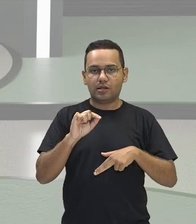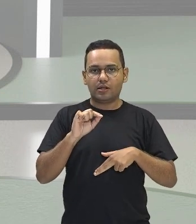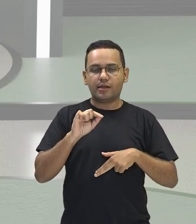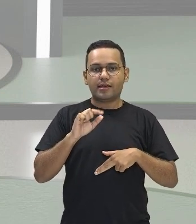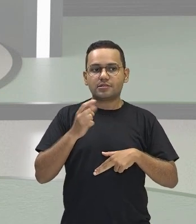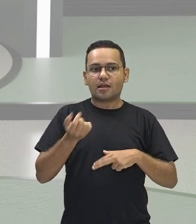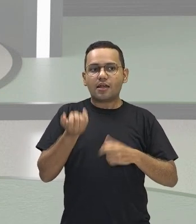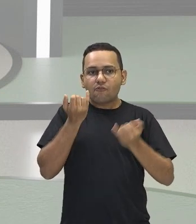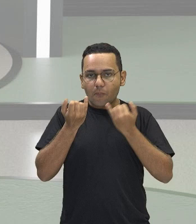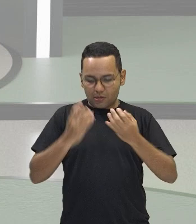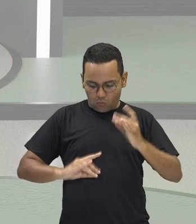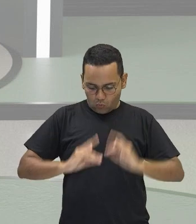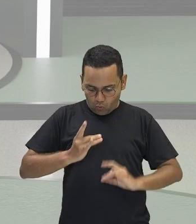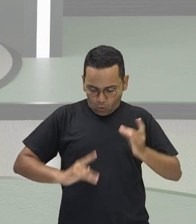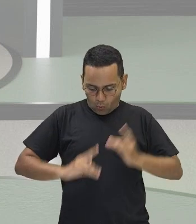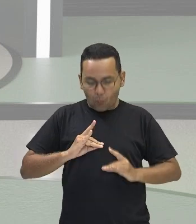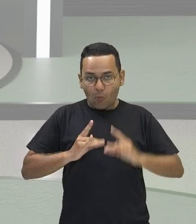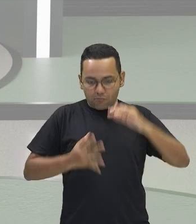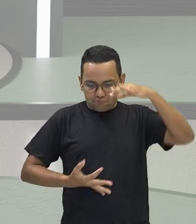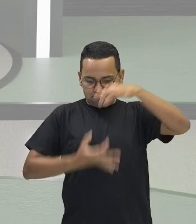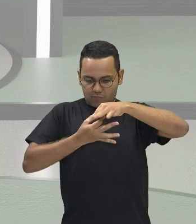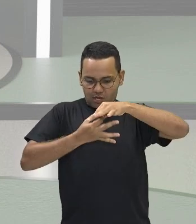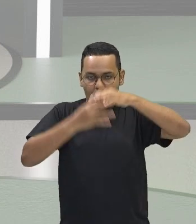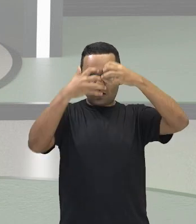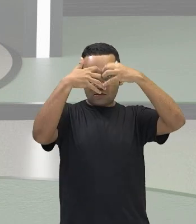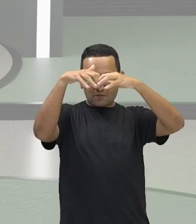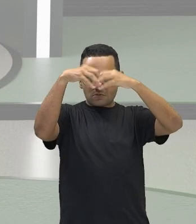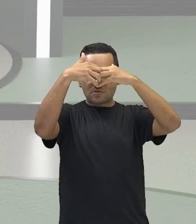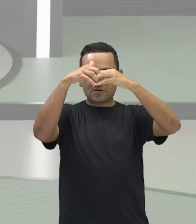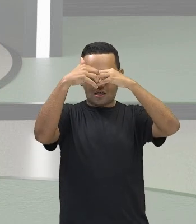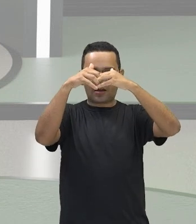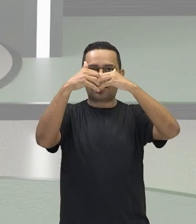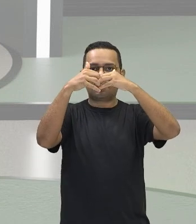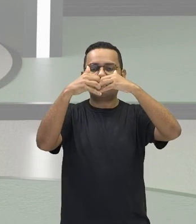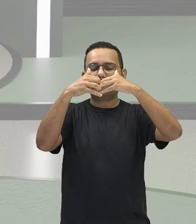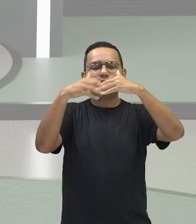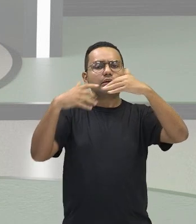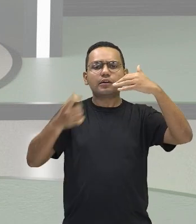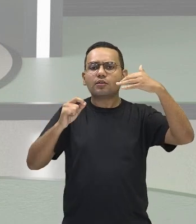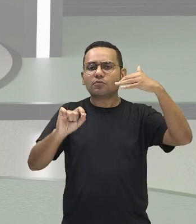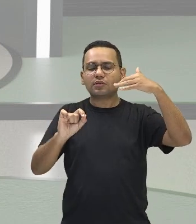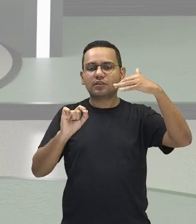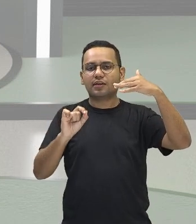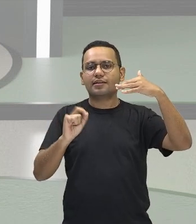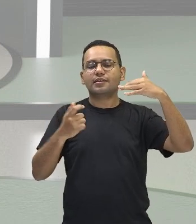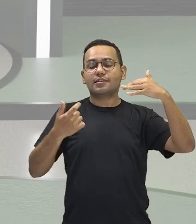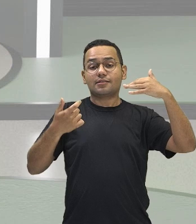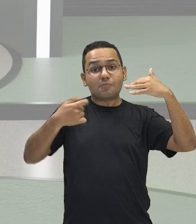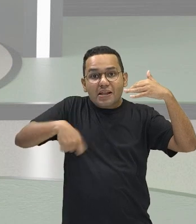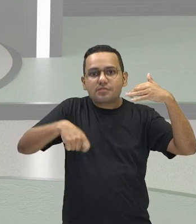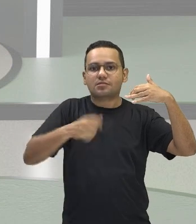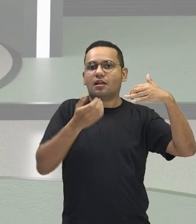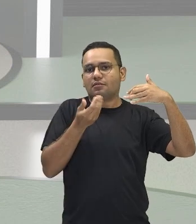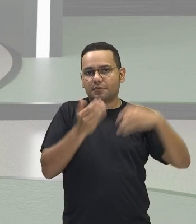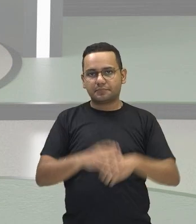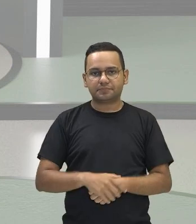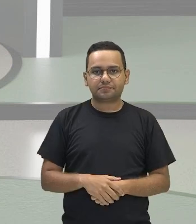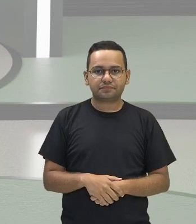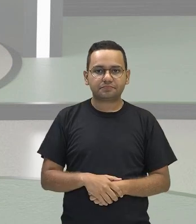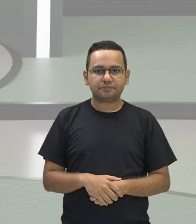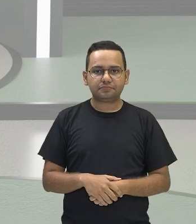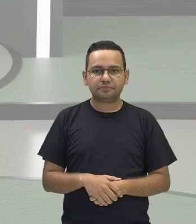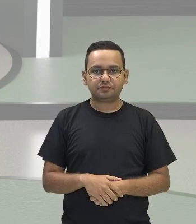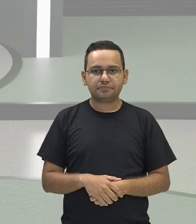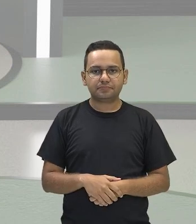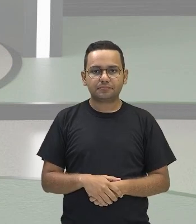e envia um sinal para o seu cérebro e lhe dá essa sensação de fome, certo? Mas só quando o